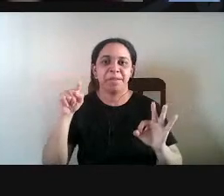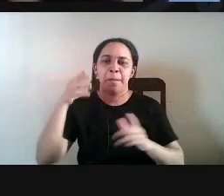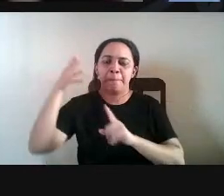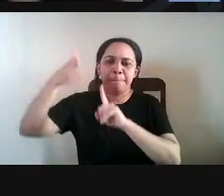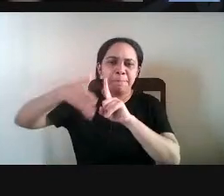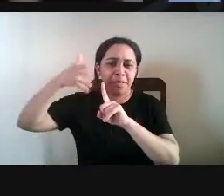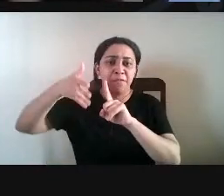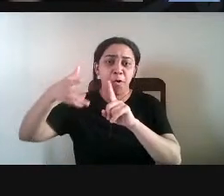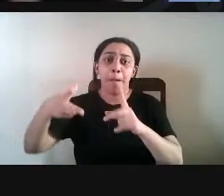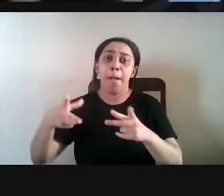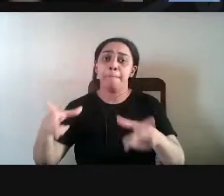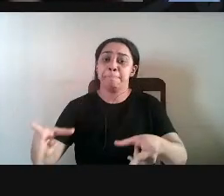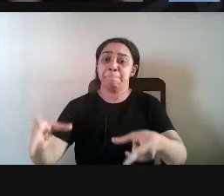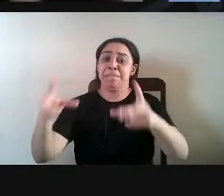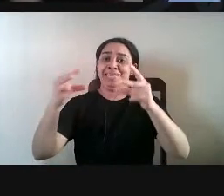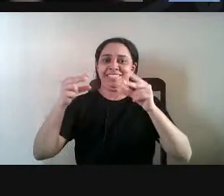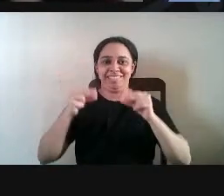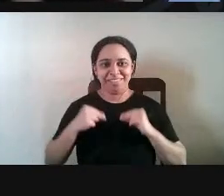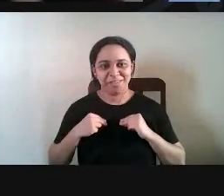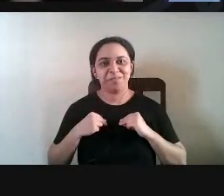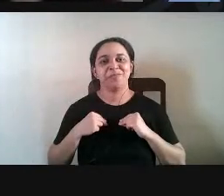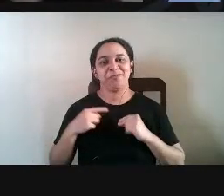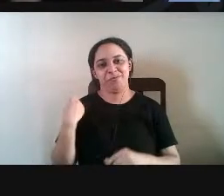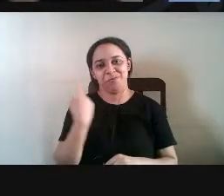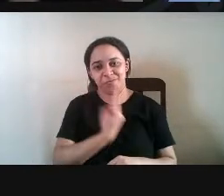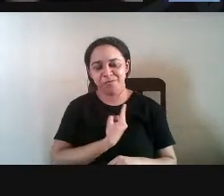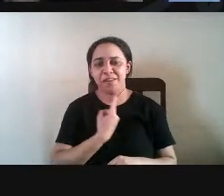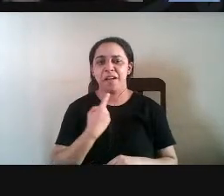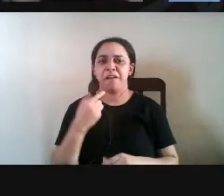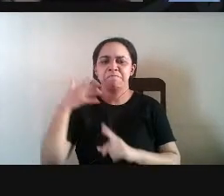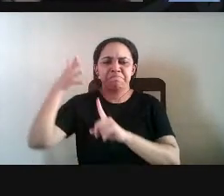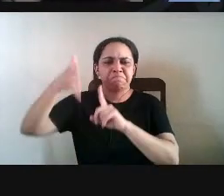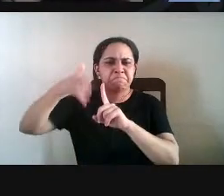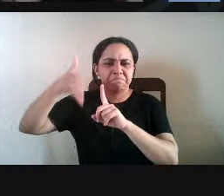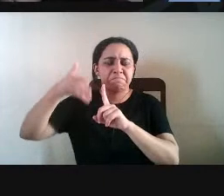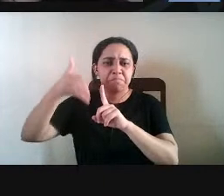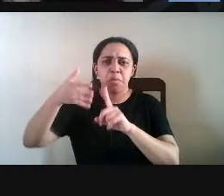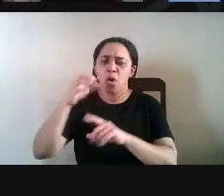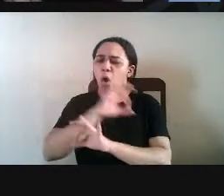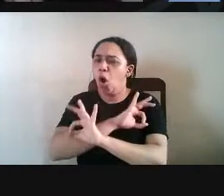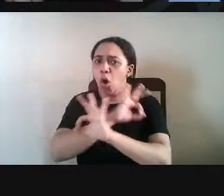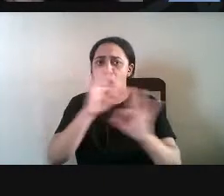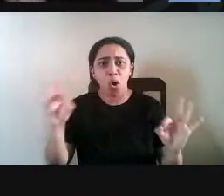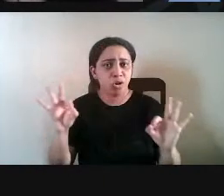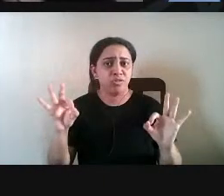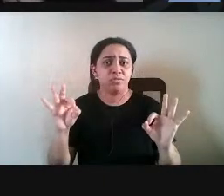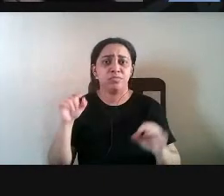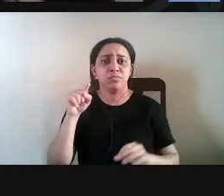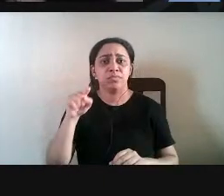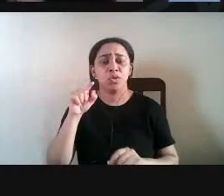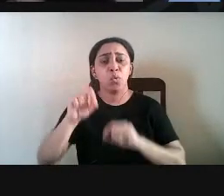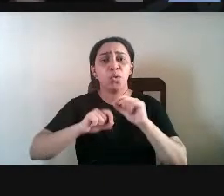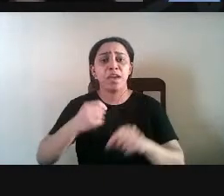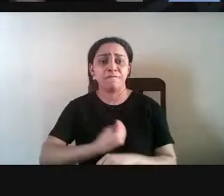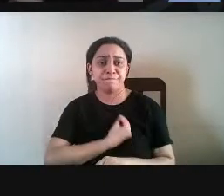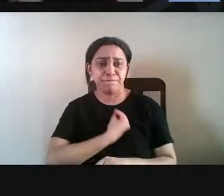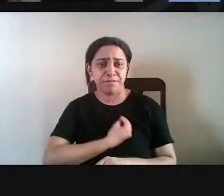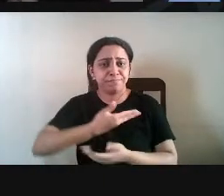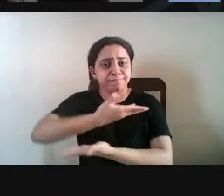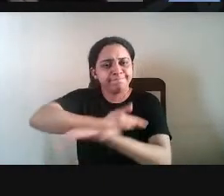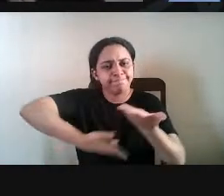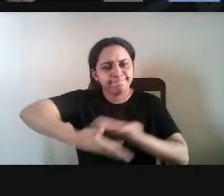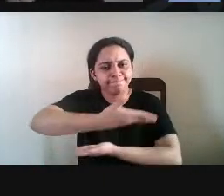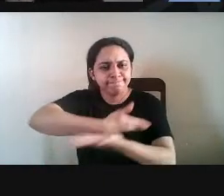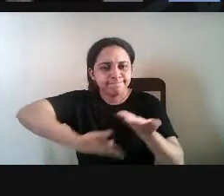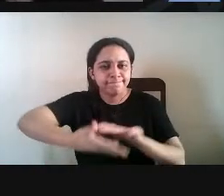Foi um presente, uma fala muito exitosa, né, em relação a essa convivência nossa, que às vezes